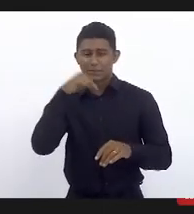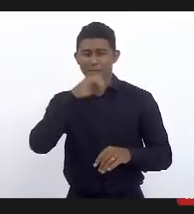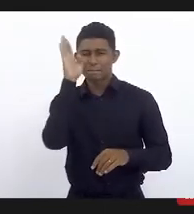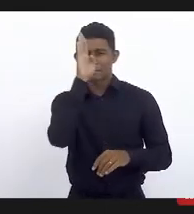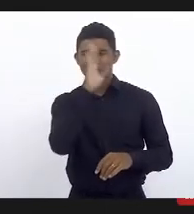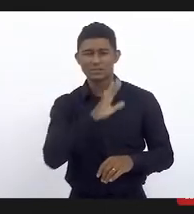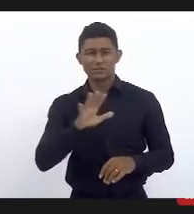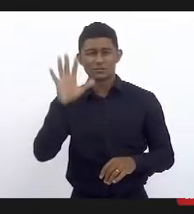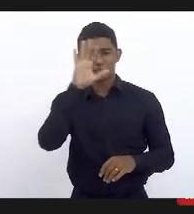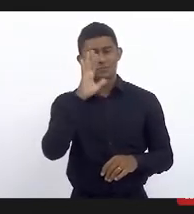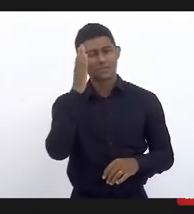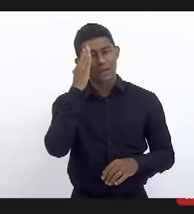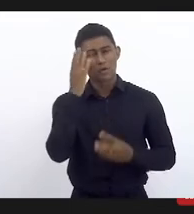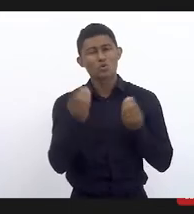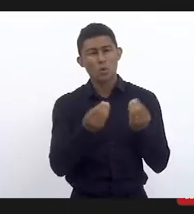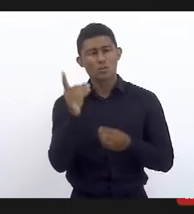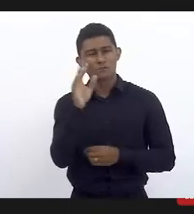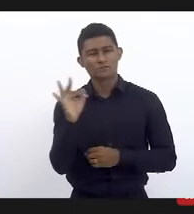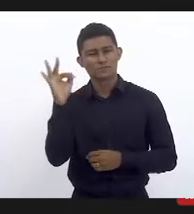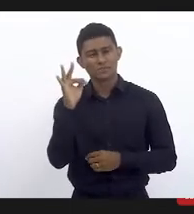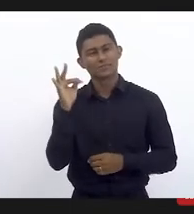Né?